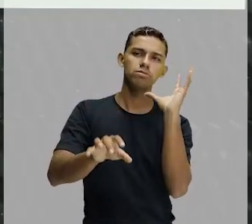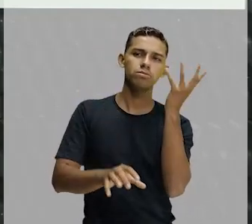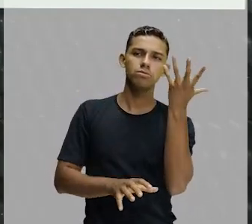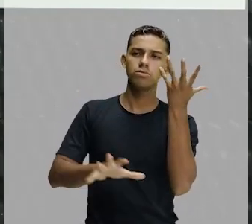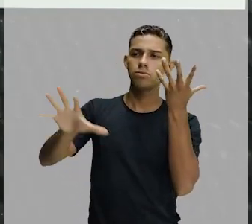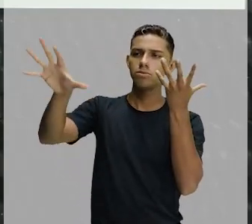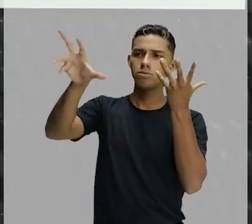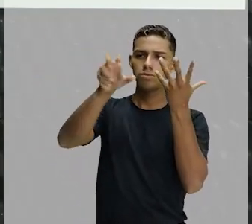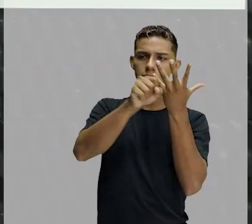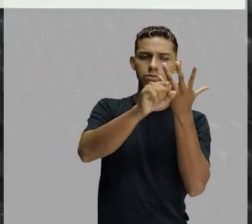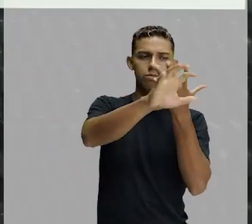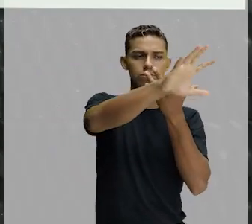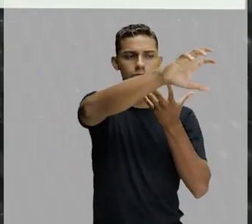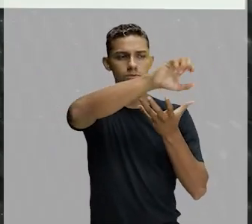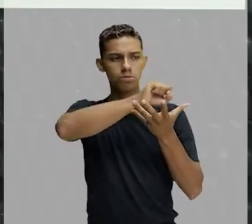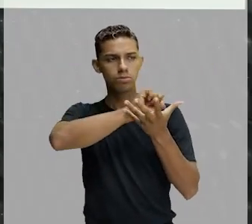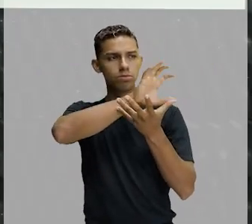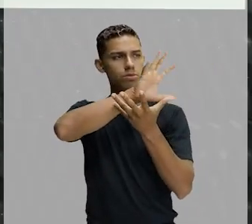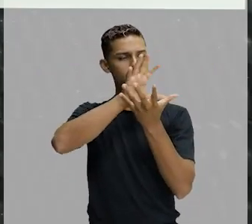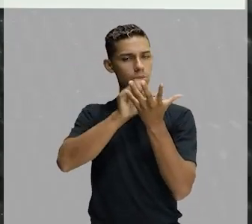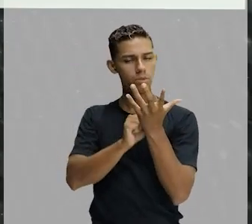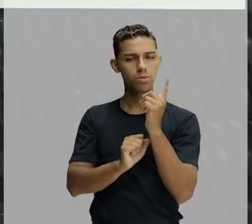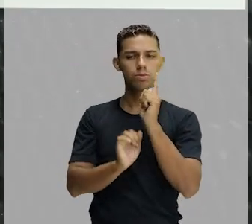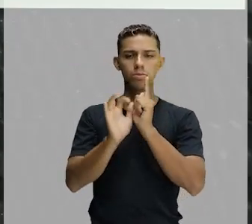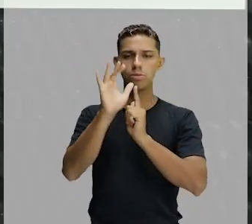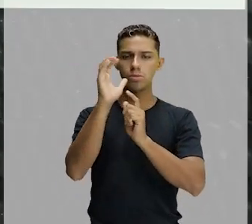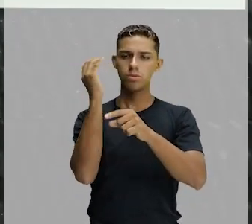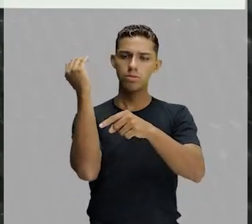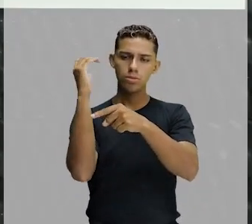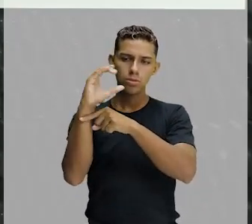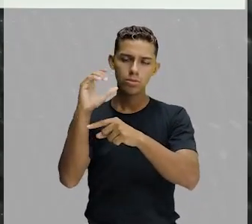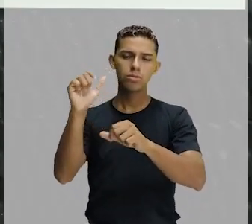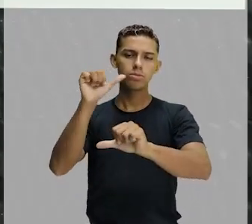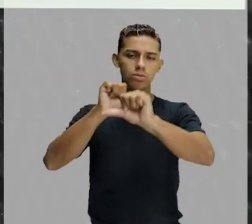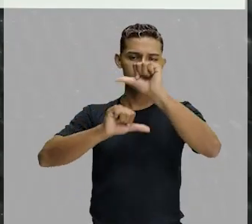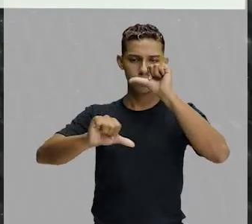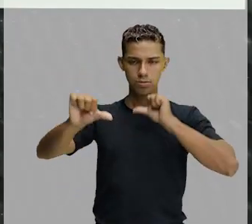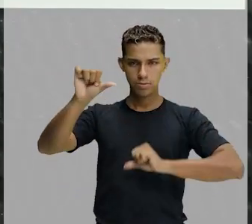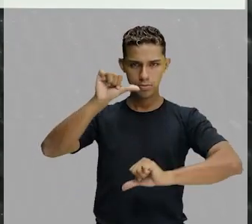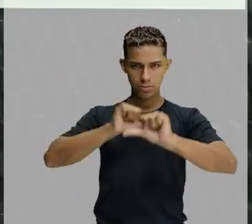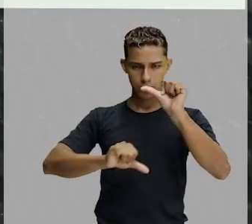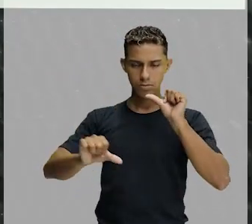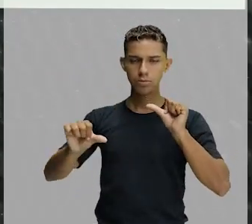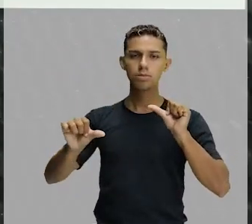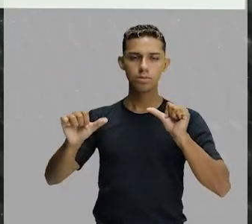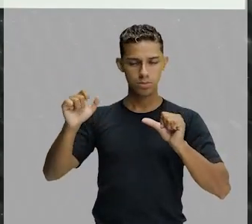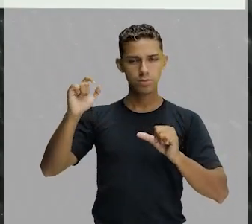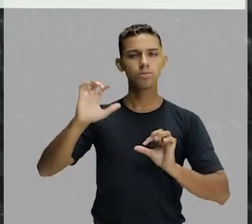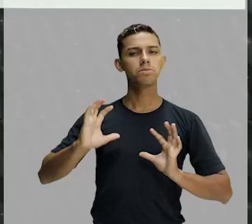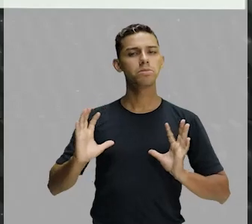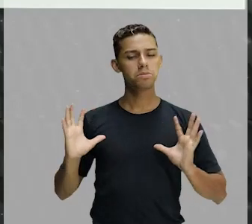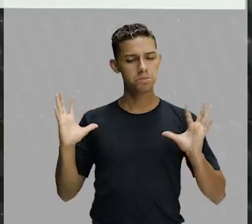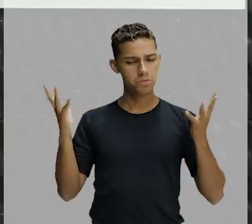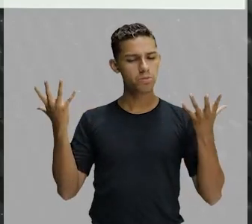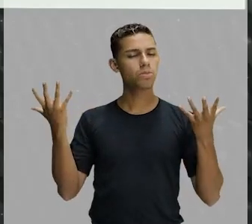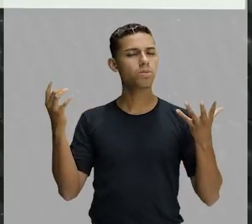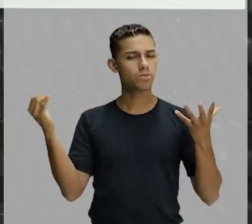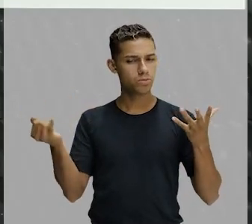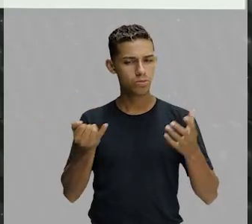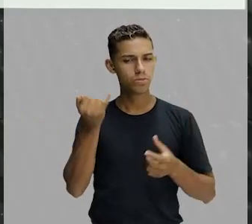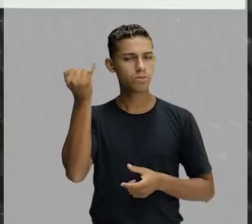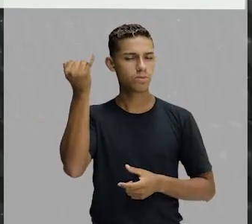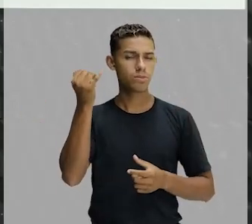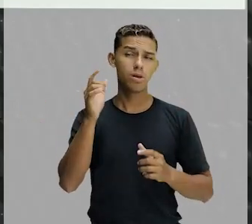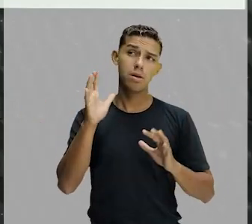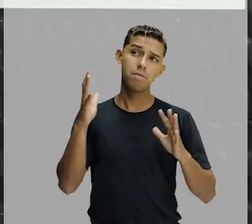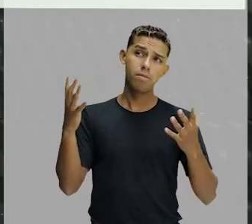promover a fotossíntese. Então, essas trocas gasosas acontecem. Mas vamos pensar o seguinte, a planta, será que ela faz somente